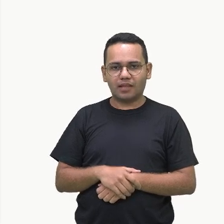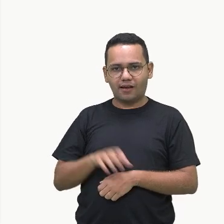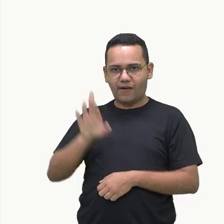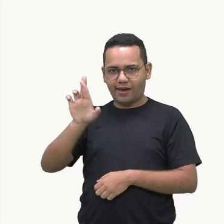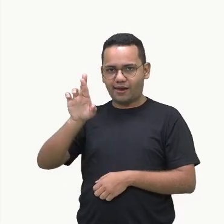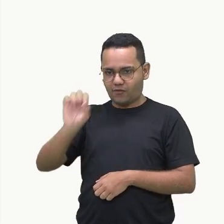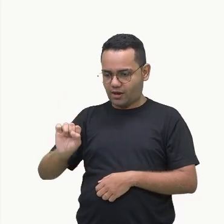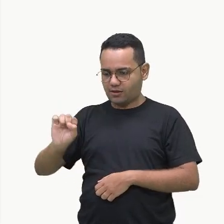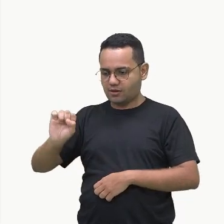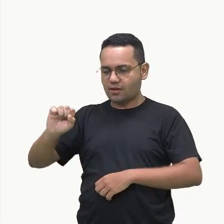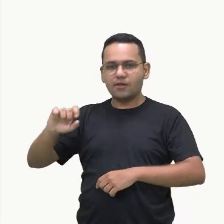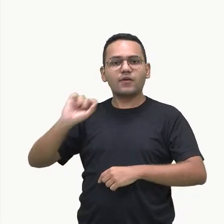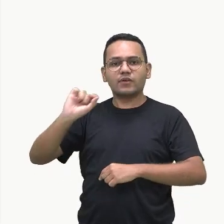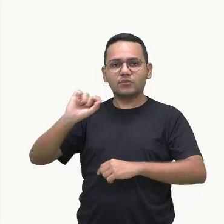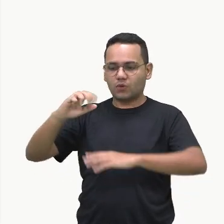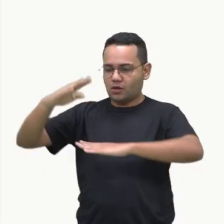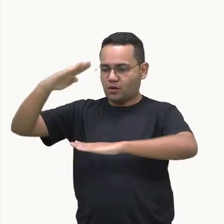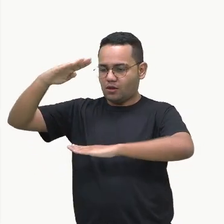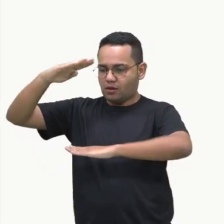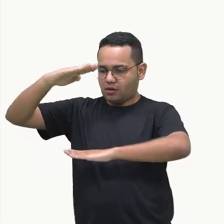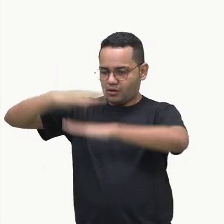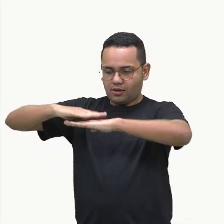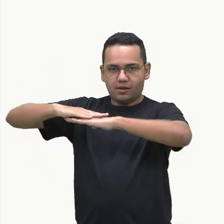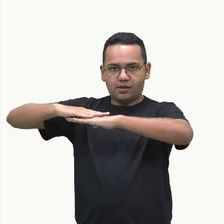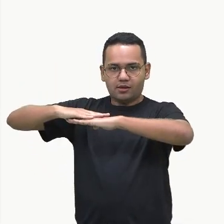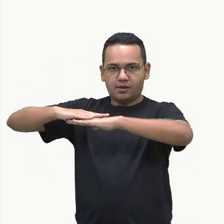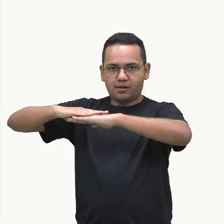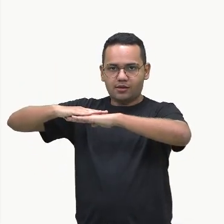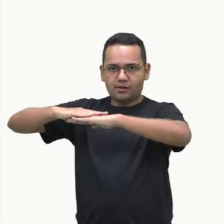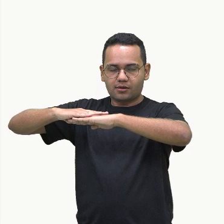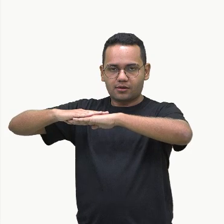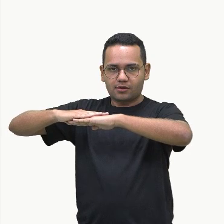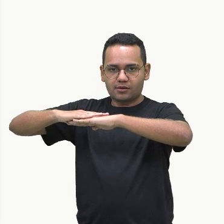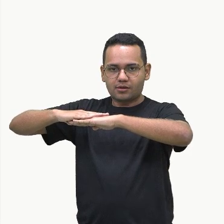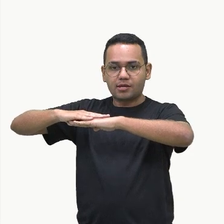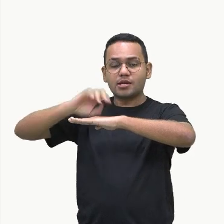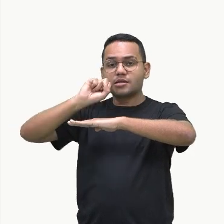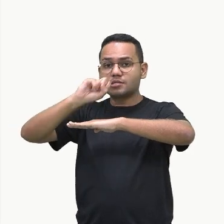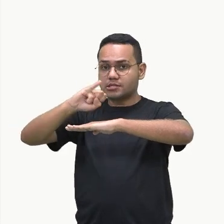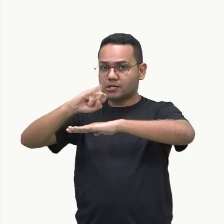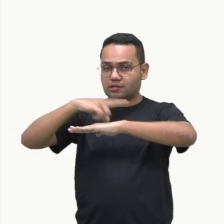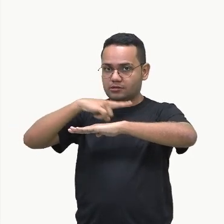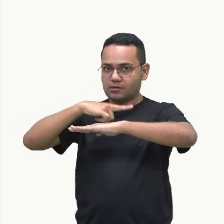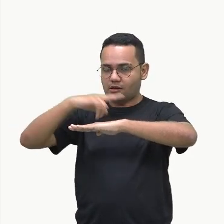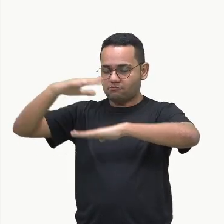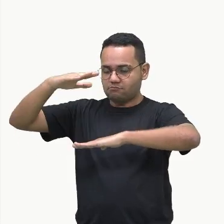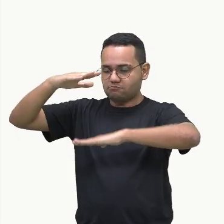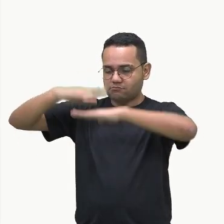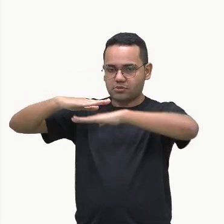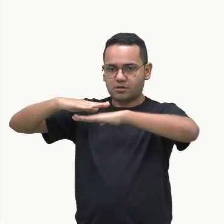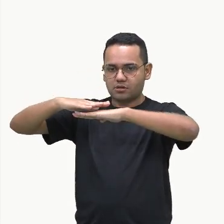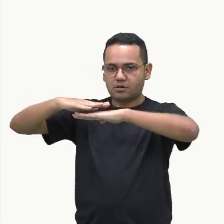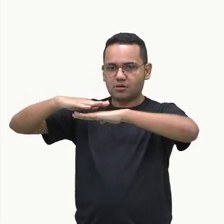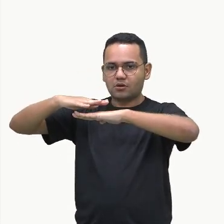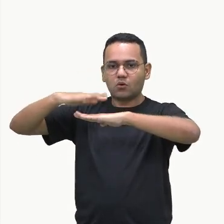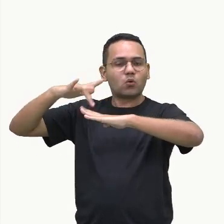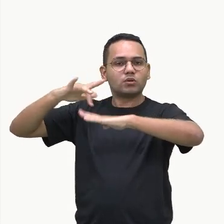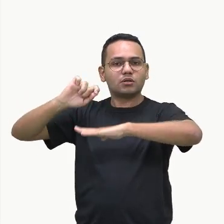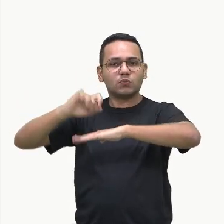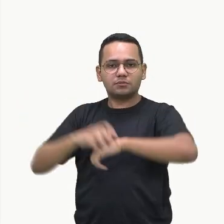vai ficar sobre a reta S. Se ocorresse isso, o ângulo A, ele